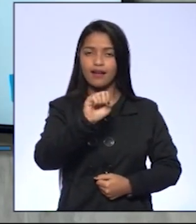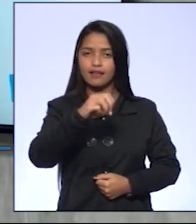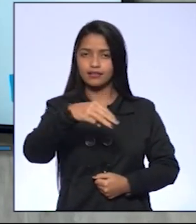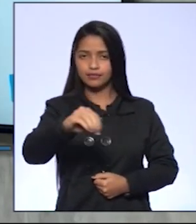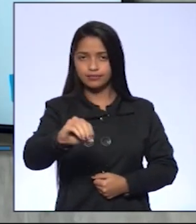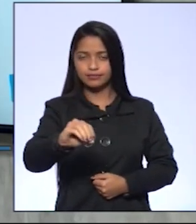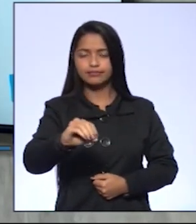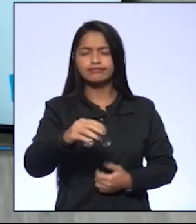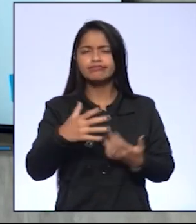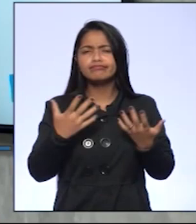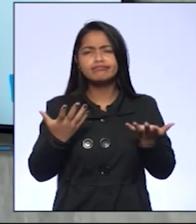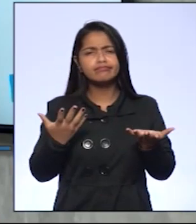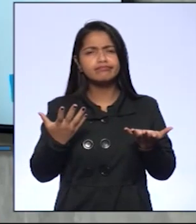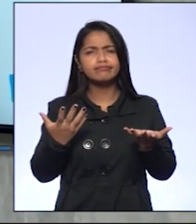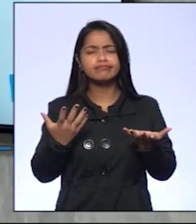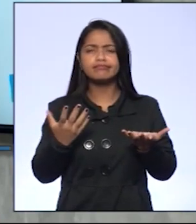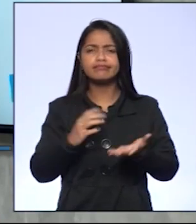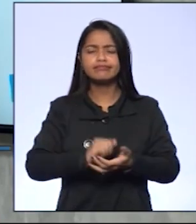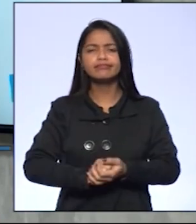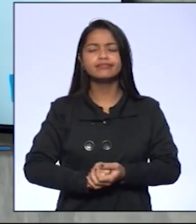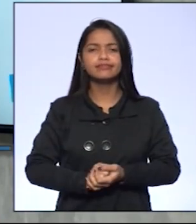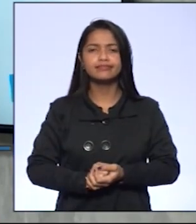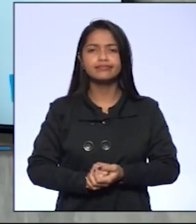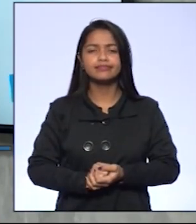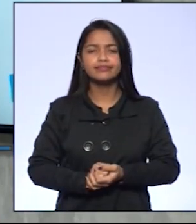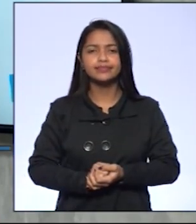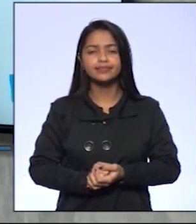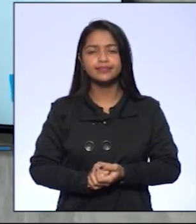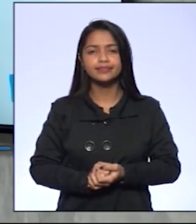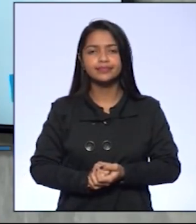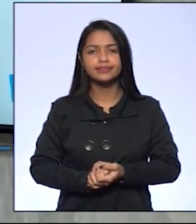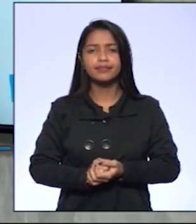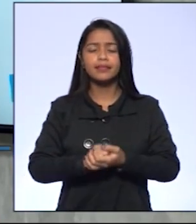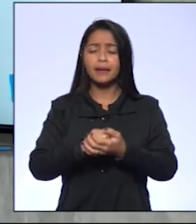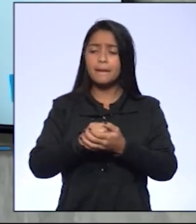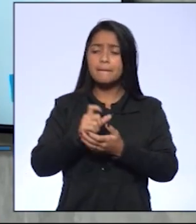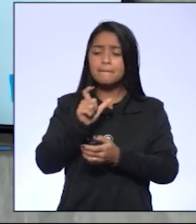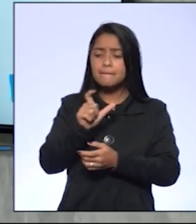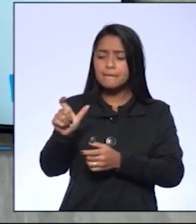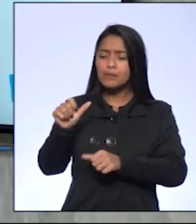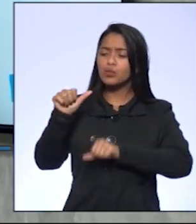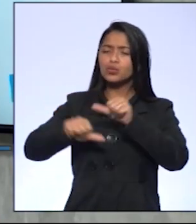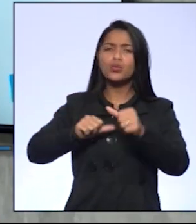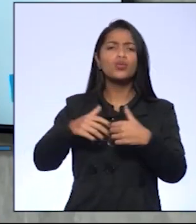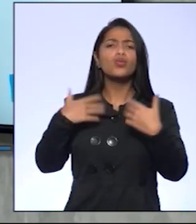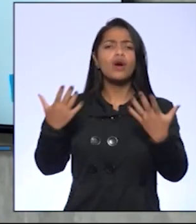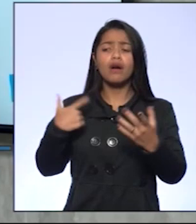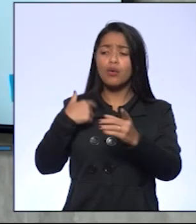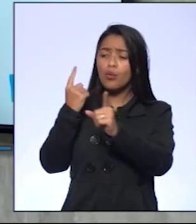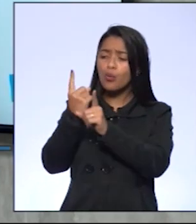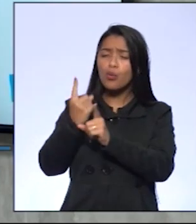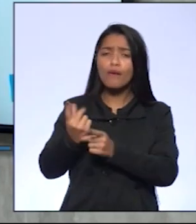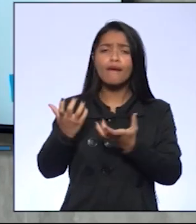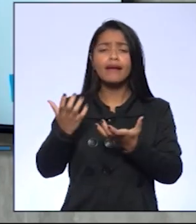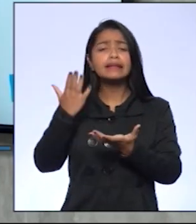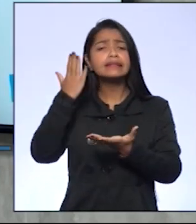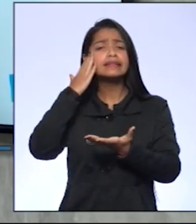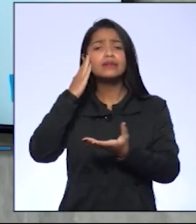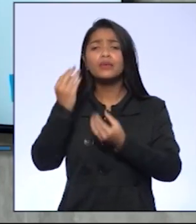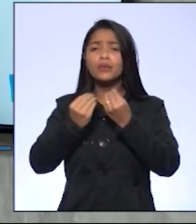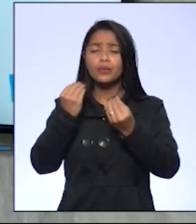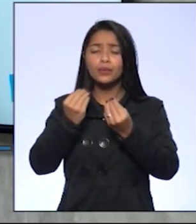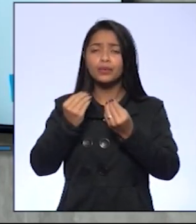gente faz para saber onde e quais palavras mudaram nessa última reforma ortográfica? Existe